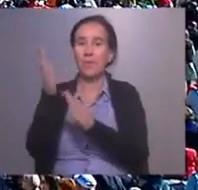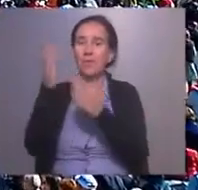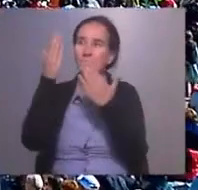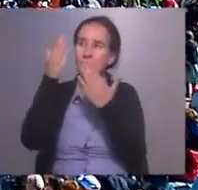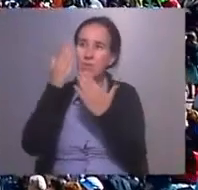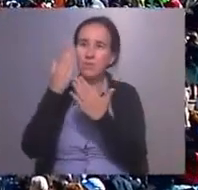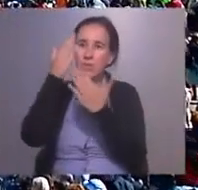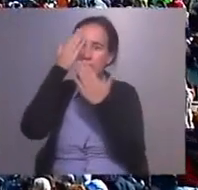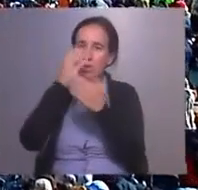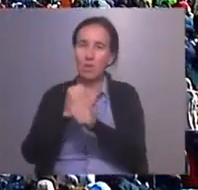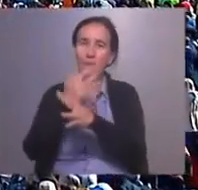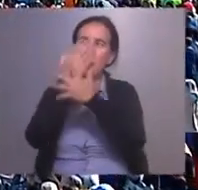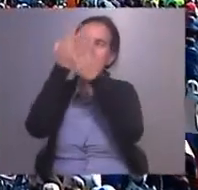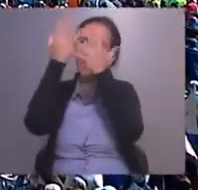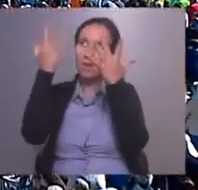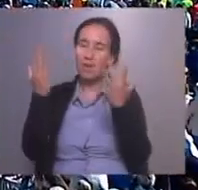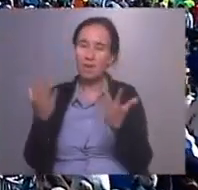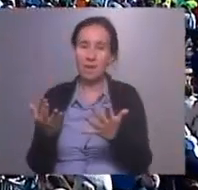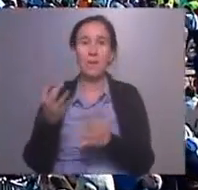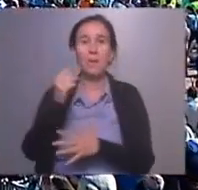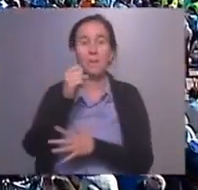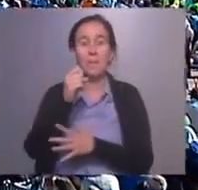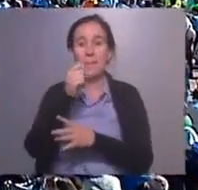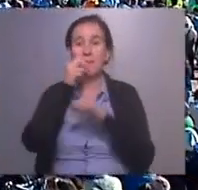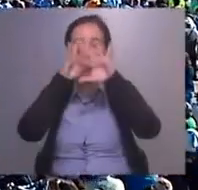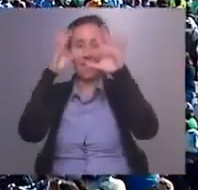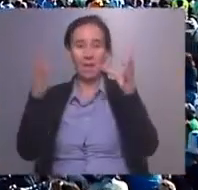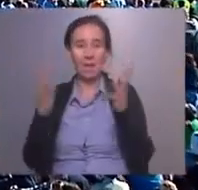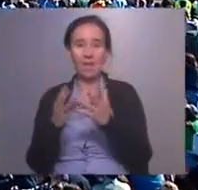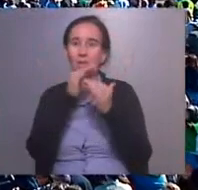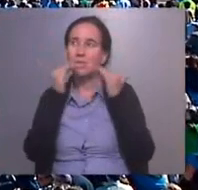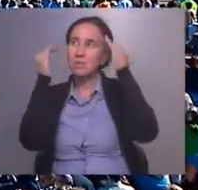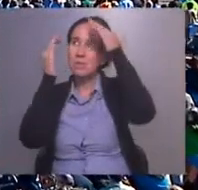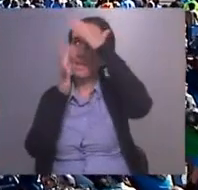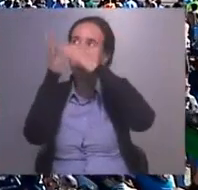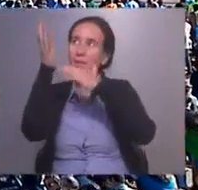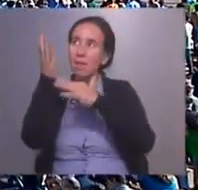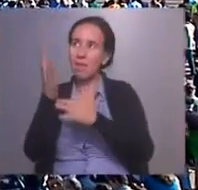amado. Glória a Deus na terra e no